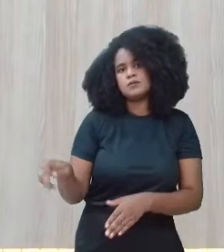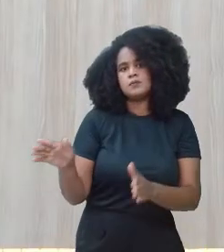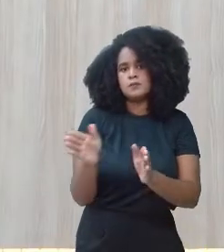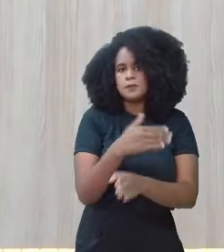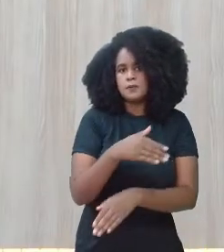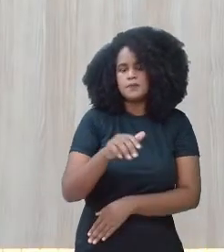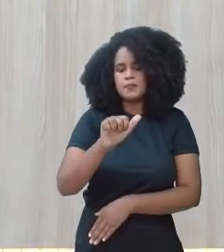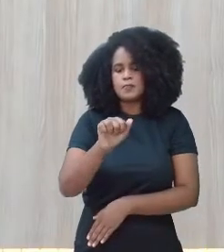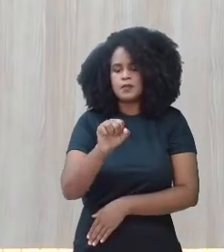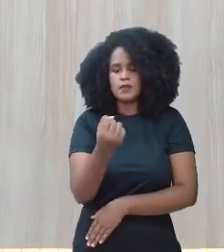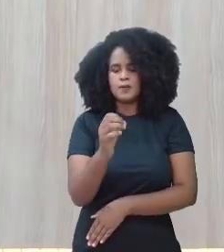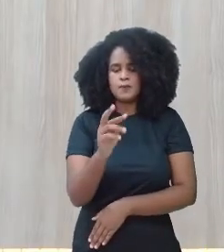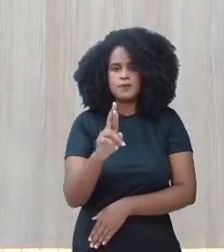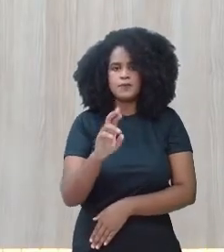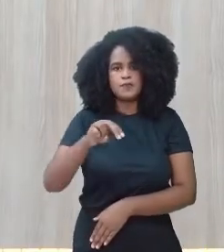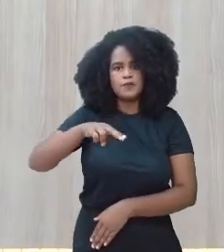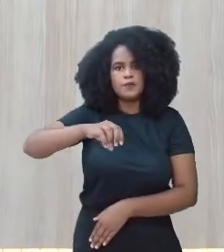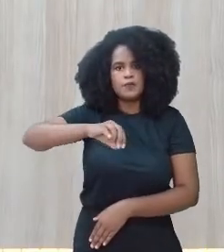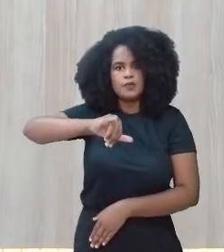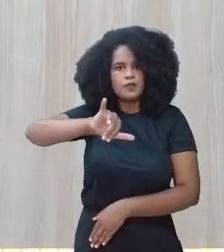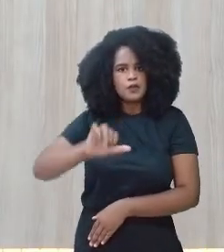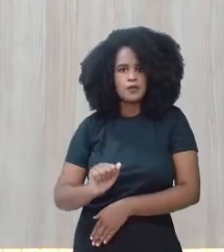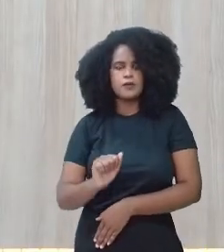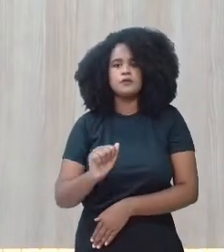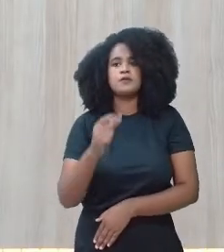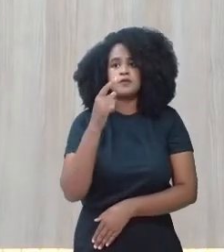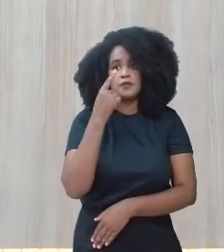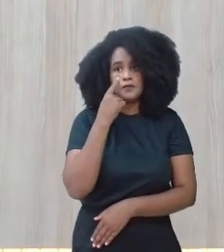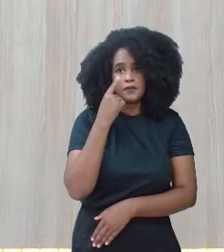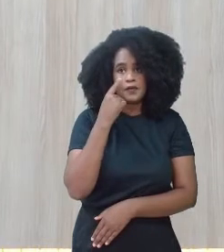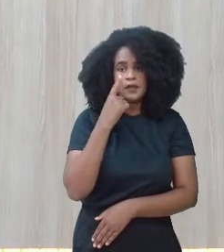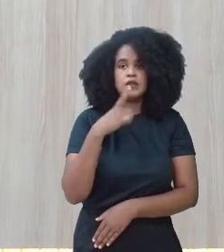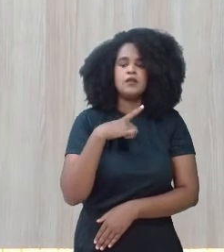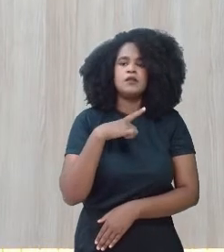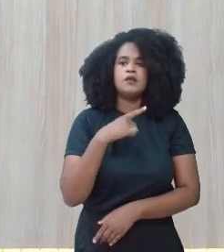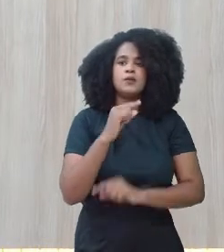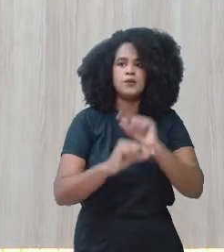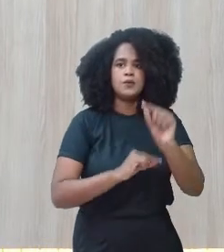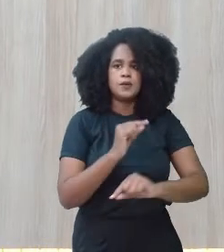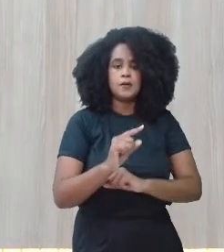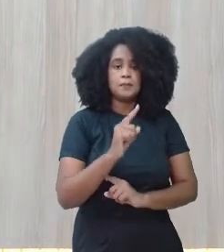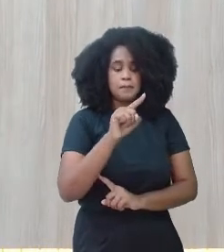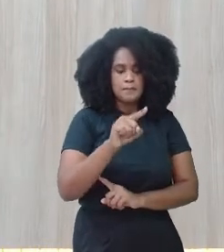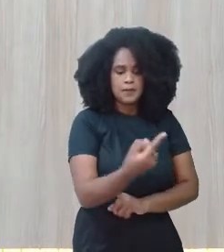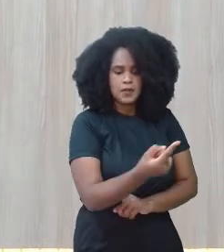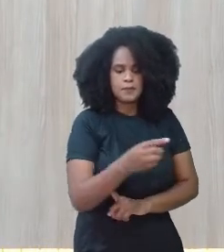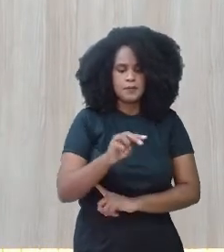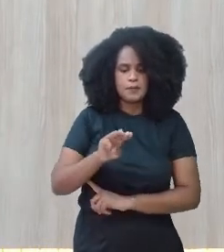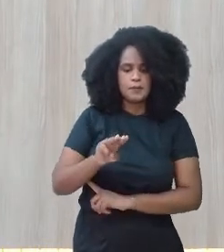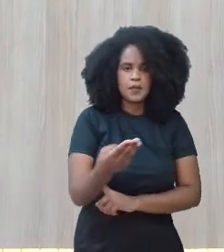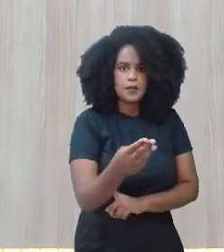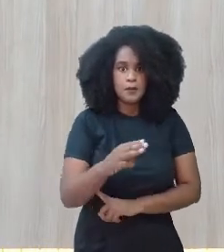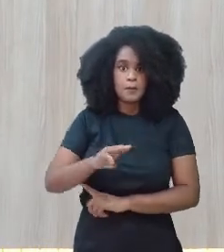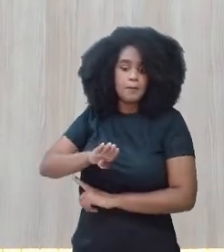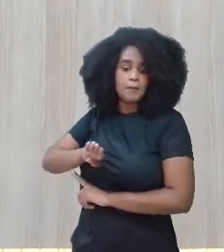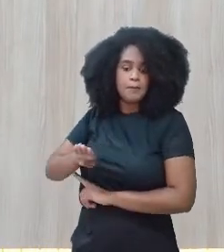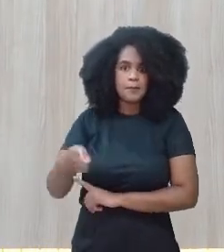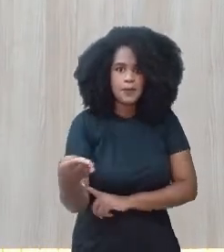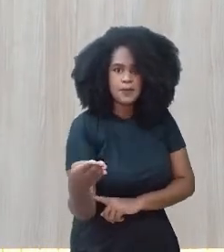unidades que a gente conhece? A gente tem aqui, ó, 1000, milhão, bilhão, 149